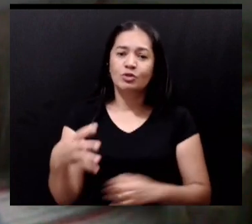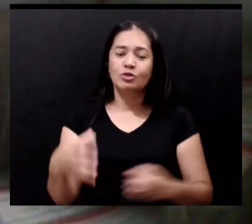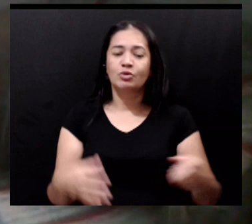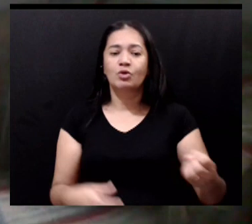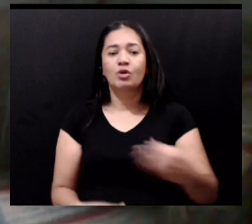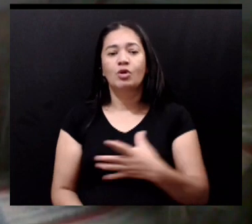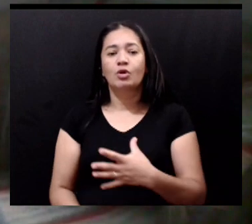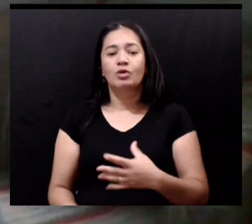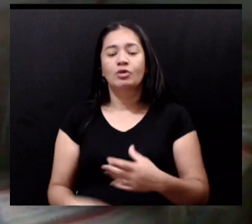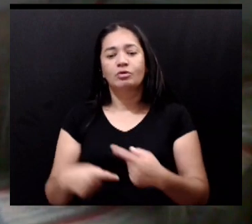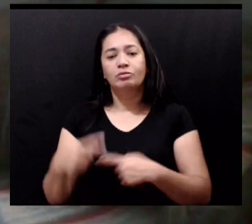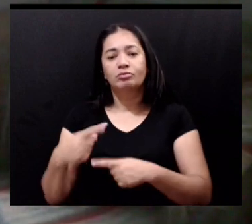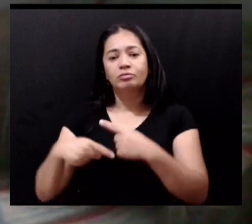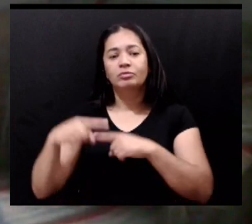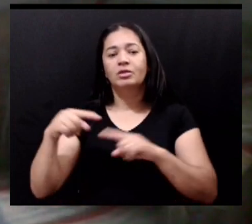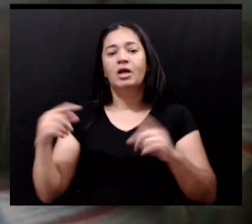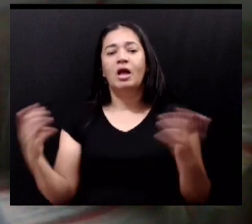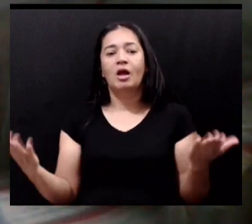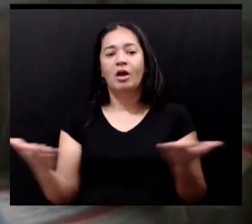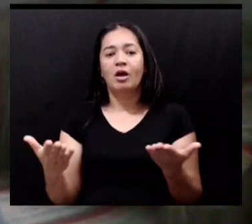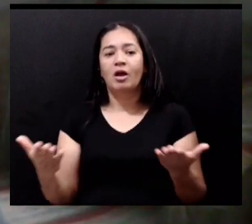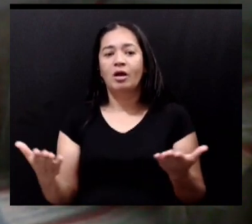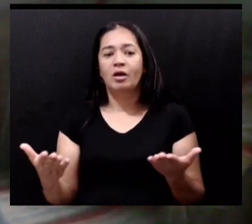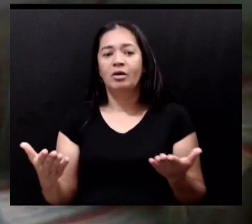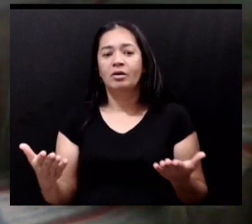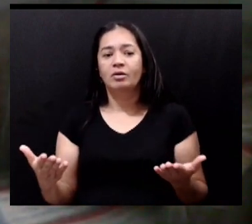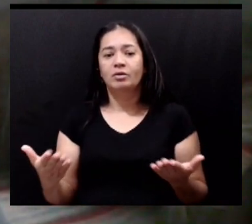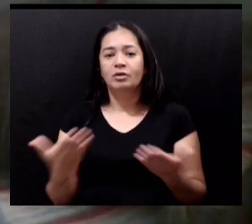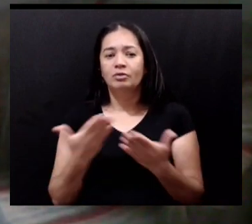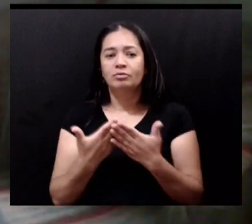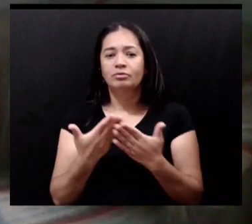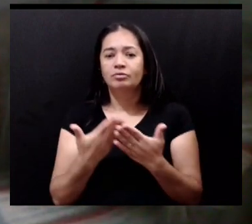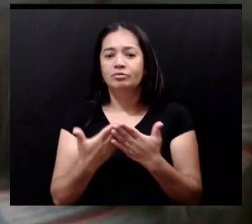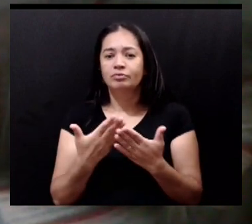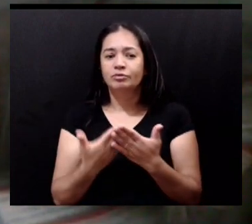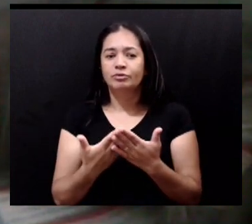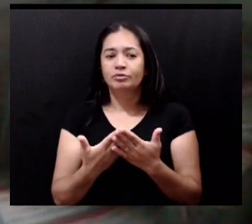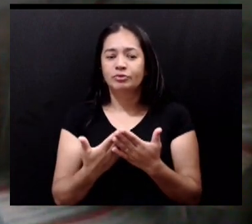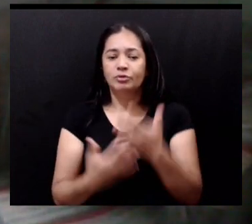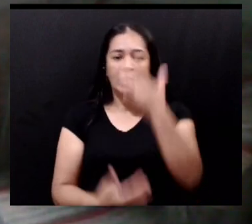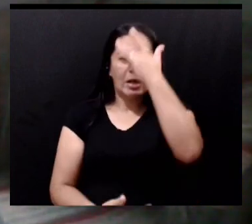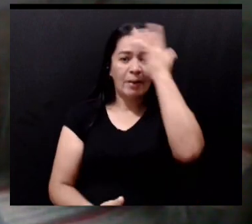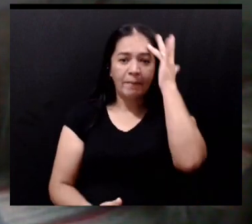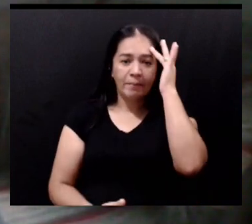desenvolvendo agora, estudando cada vez mais, buscando as referências